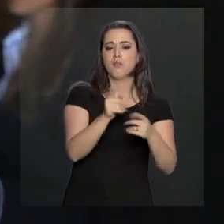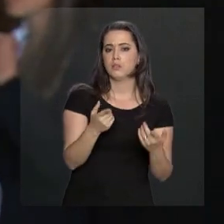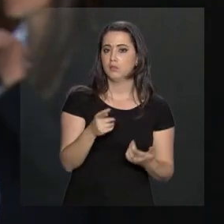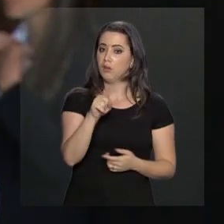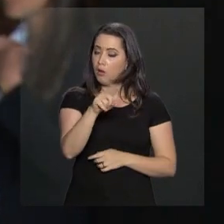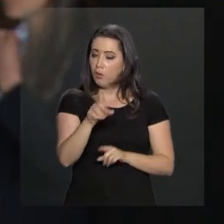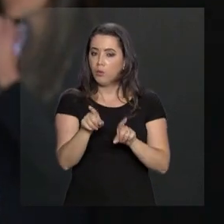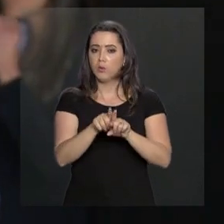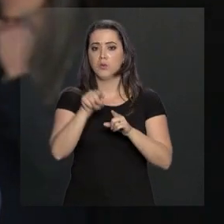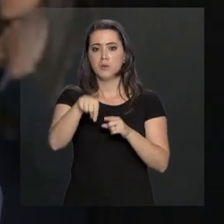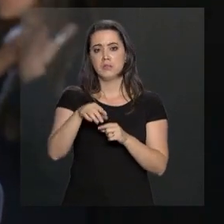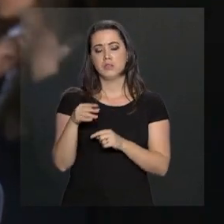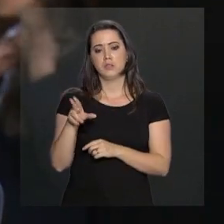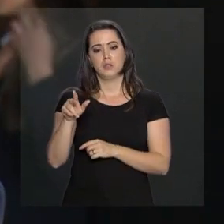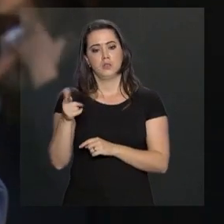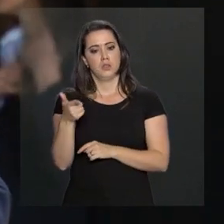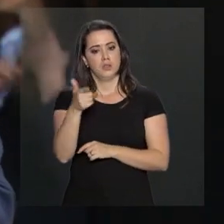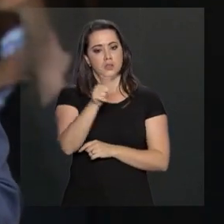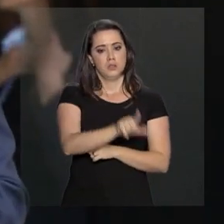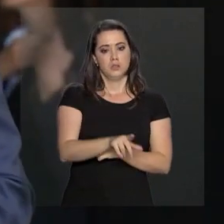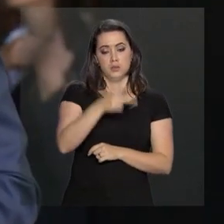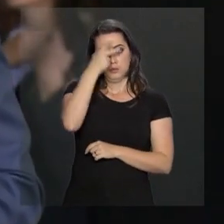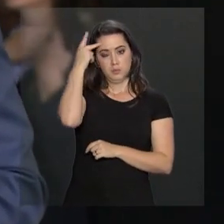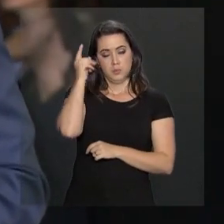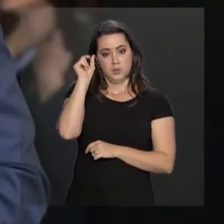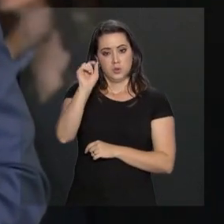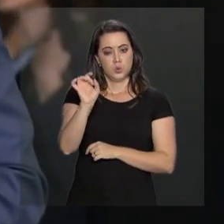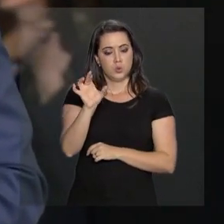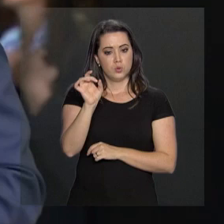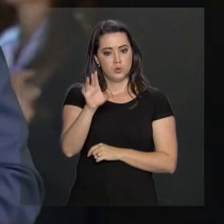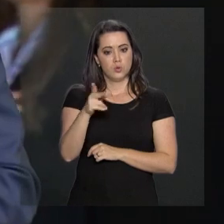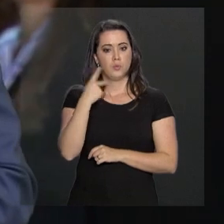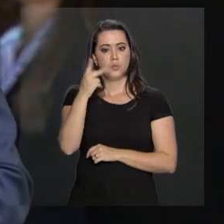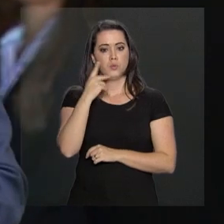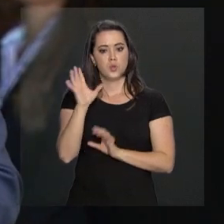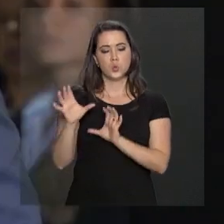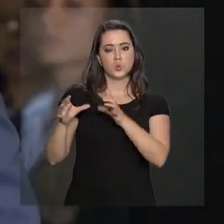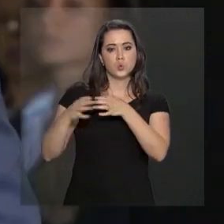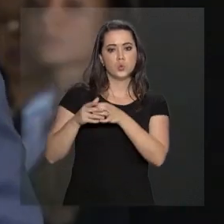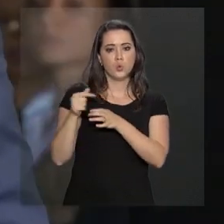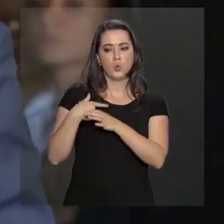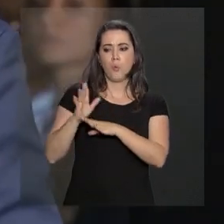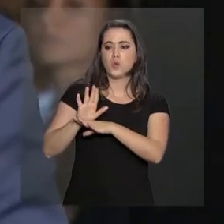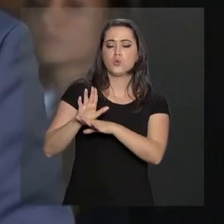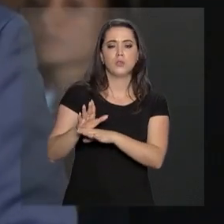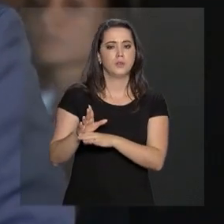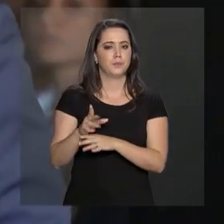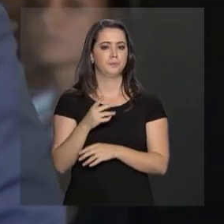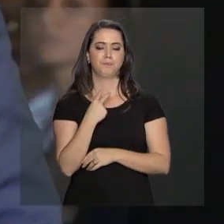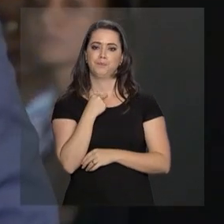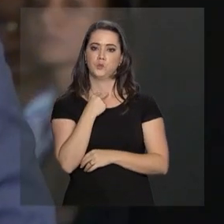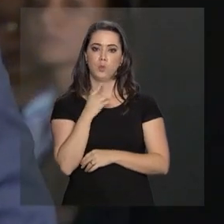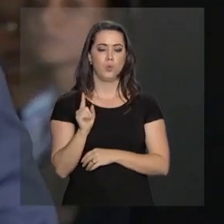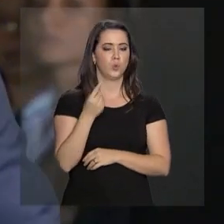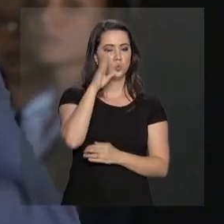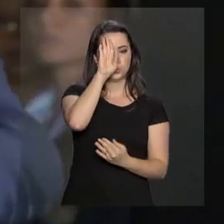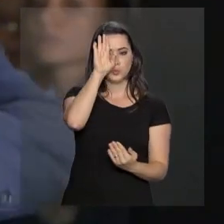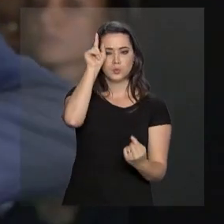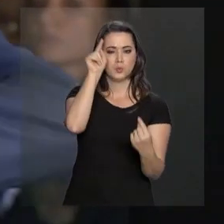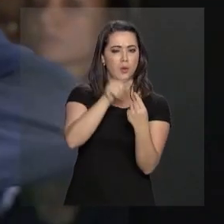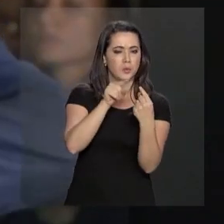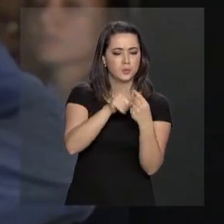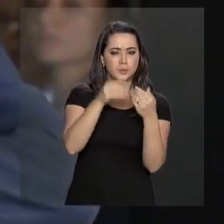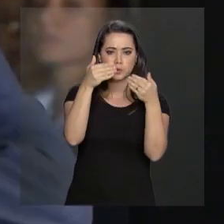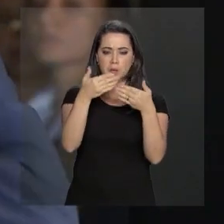a quem solicitar por motivos exclusivamente político-partidários. Um dos objetivos prioritários